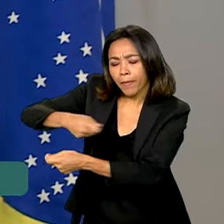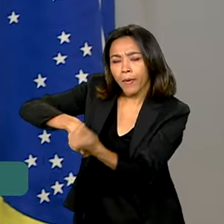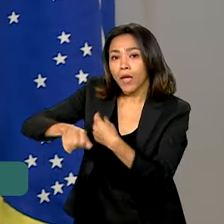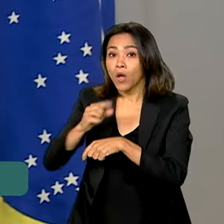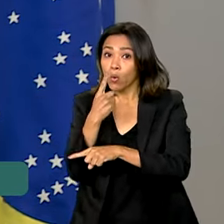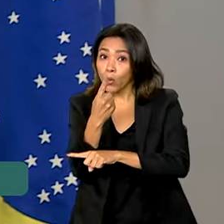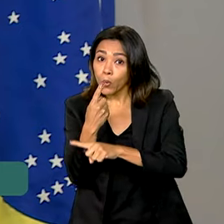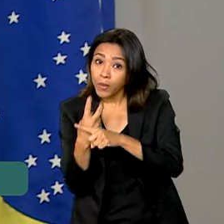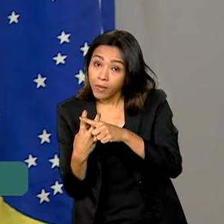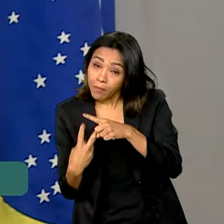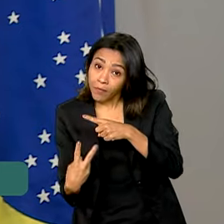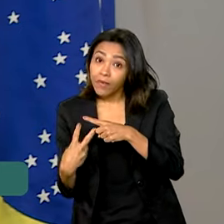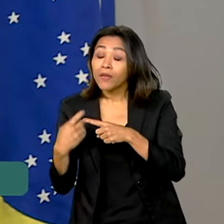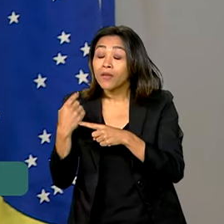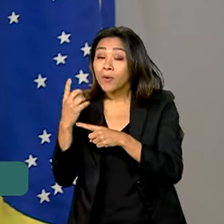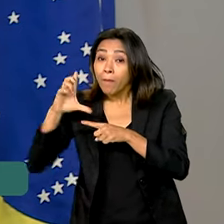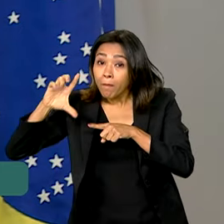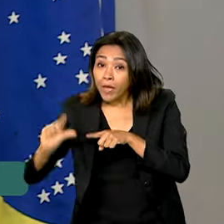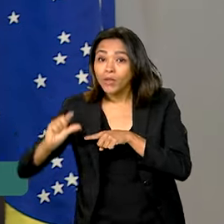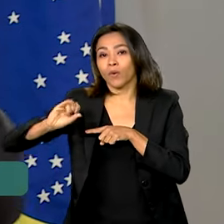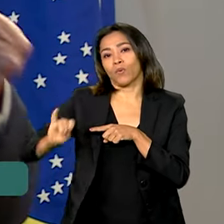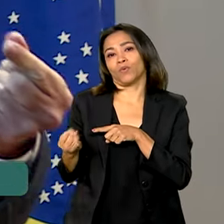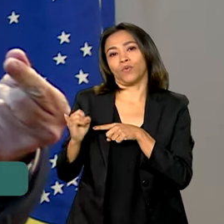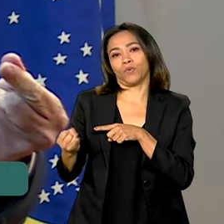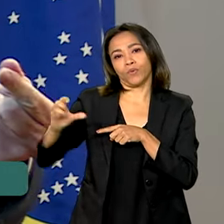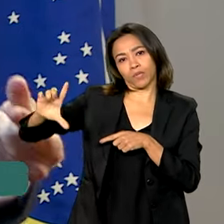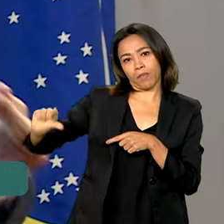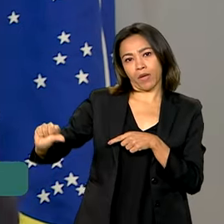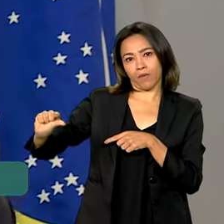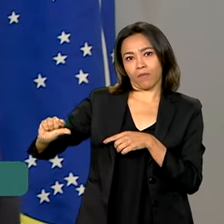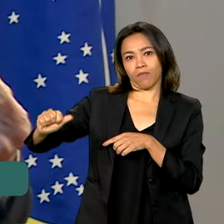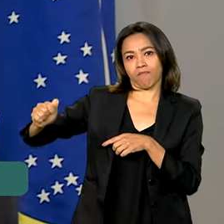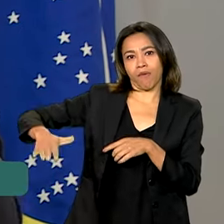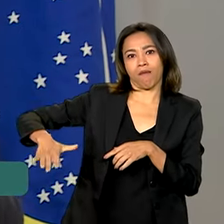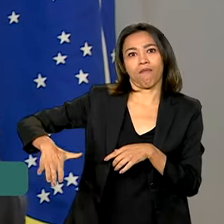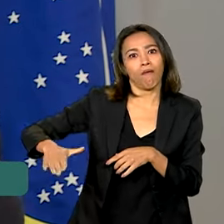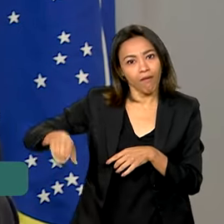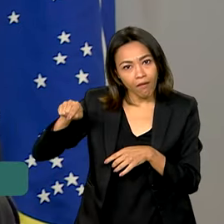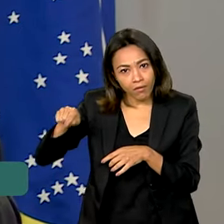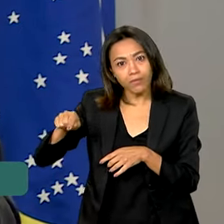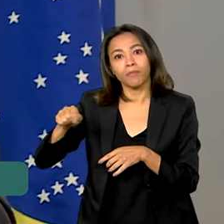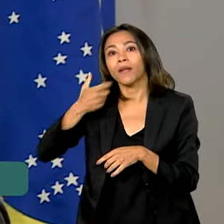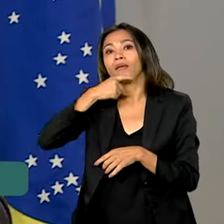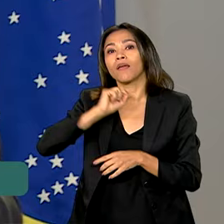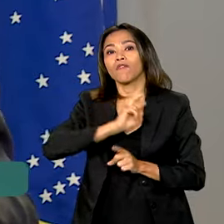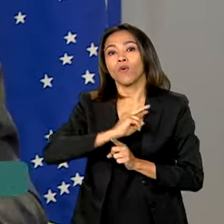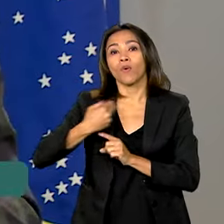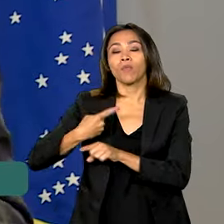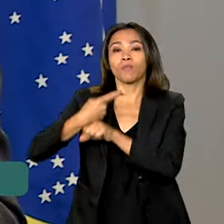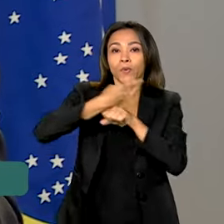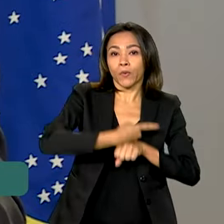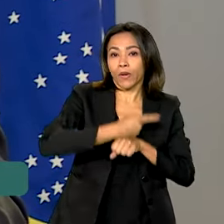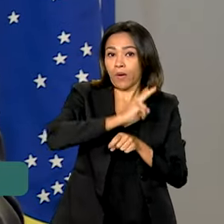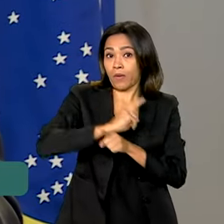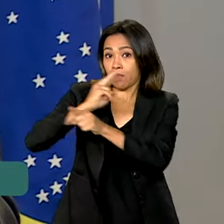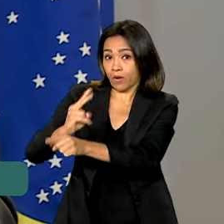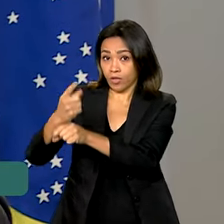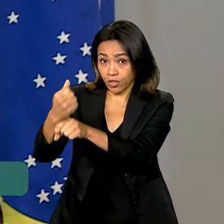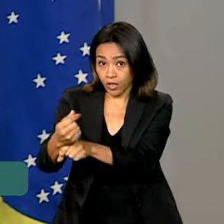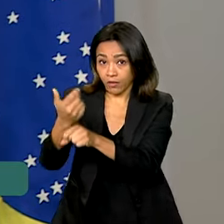1,5% mais barato os juros. E é direto mais barato para o tomador do empréstimo. Então, o